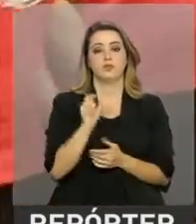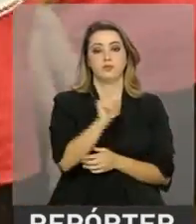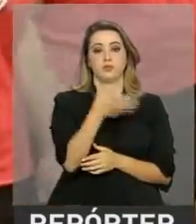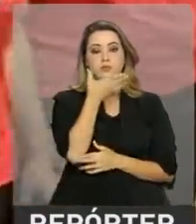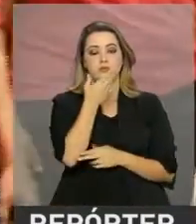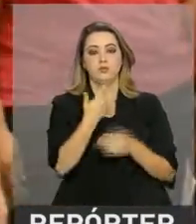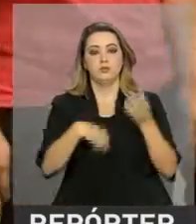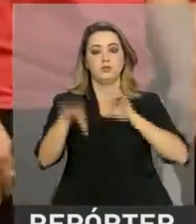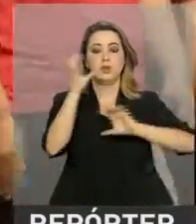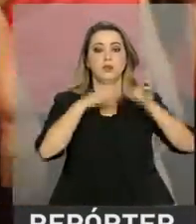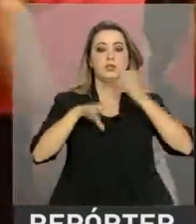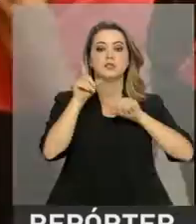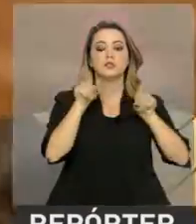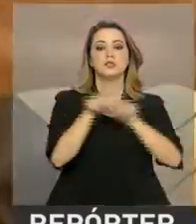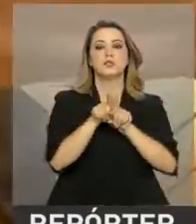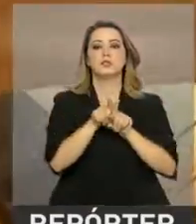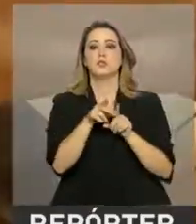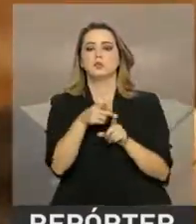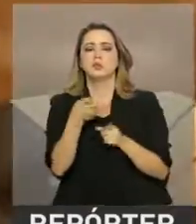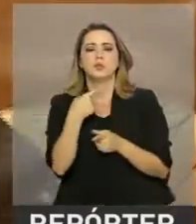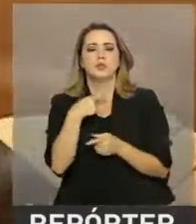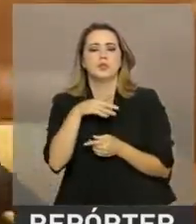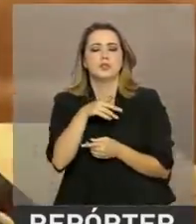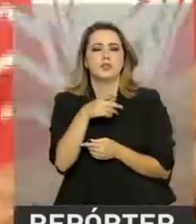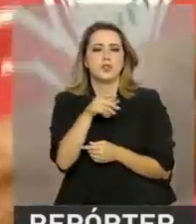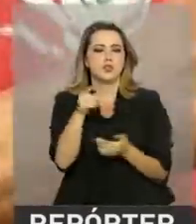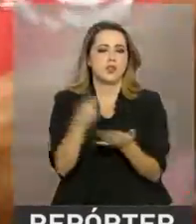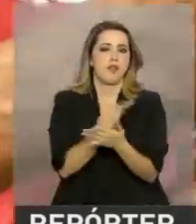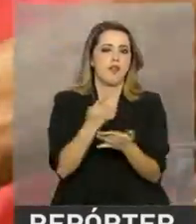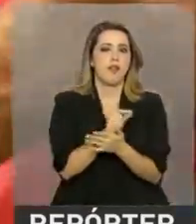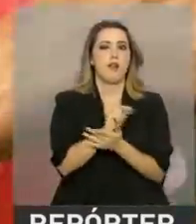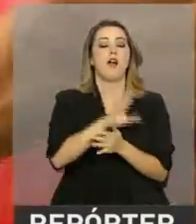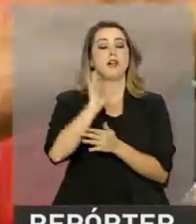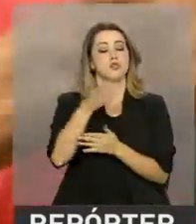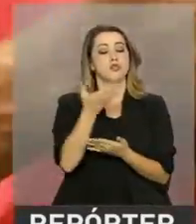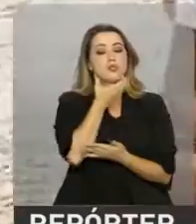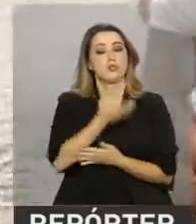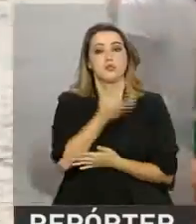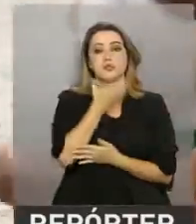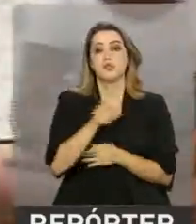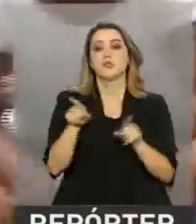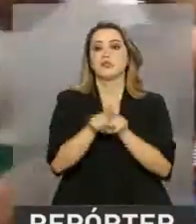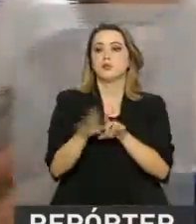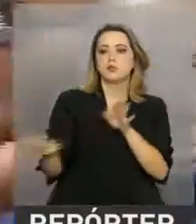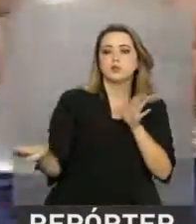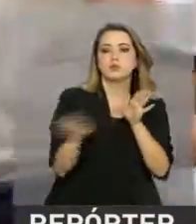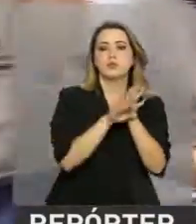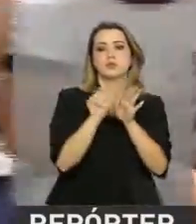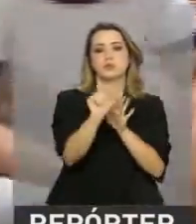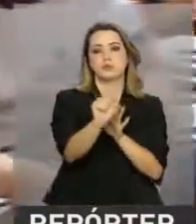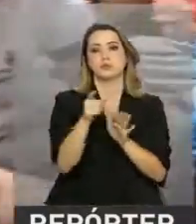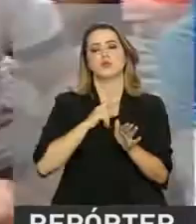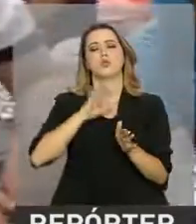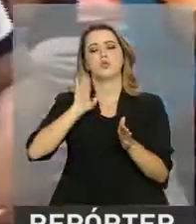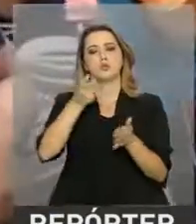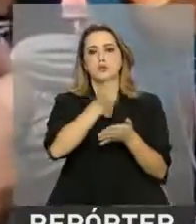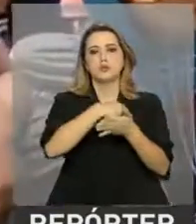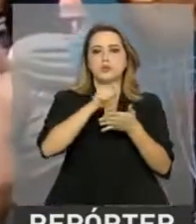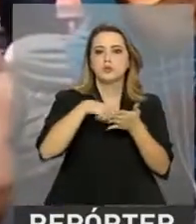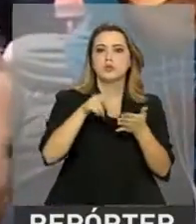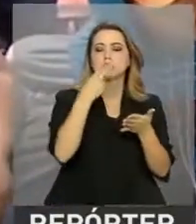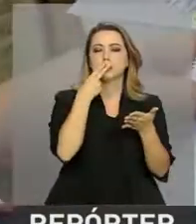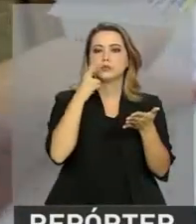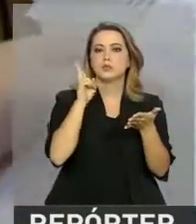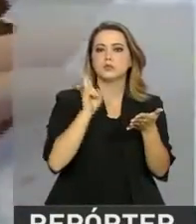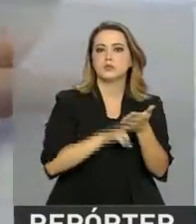antigas não deixam enganar. O final do ano bate as portas e muitas crianças já escreveram as cartinhas para o